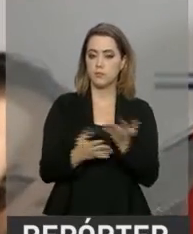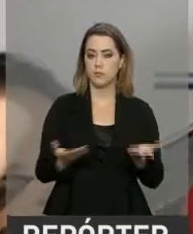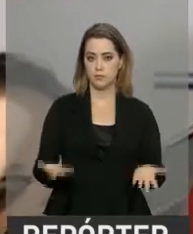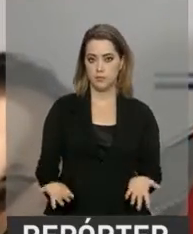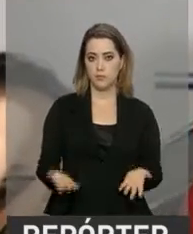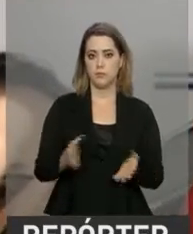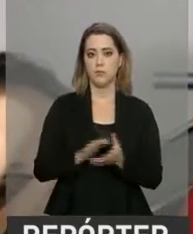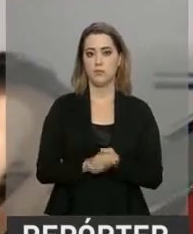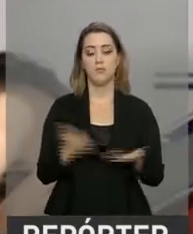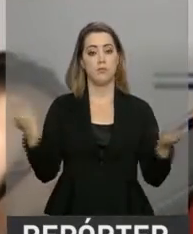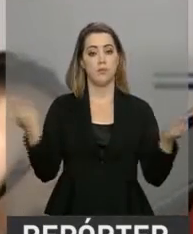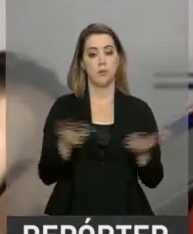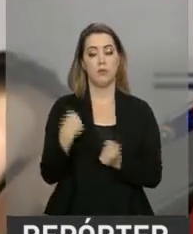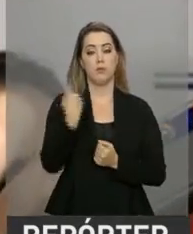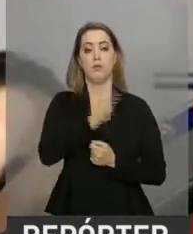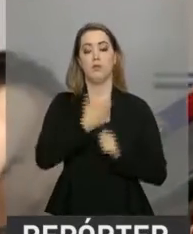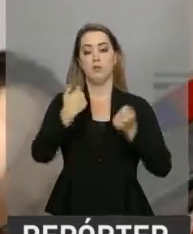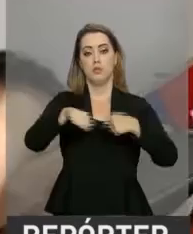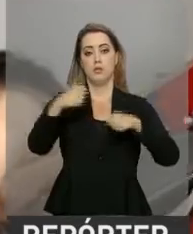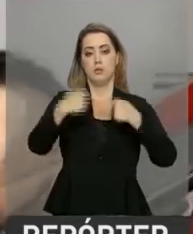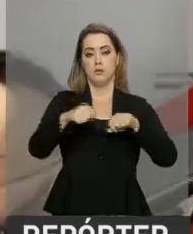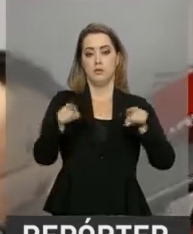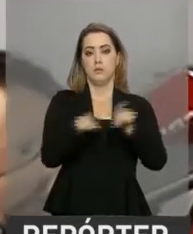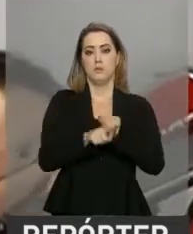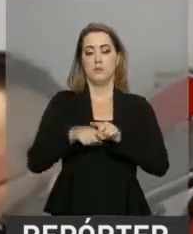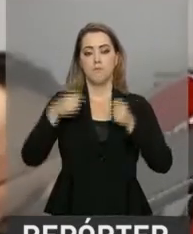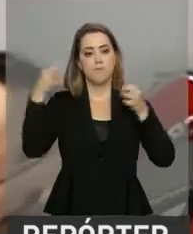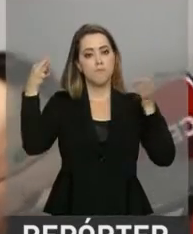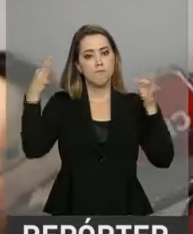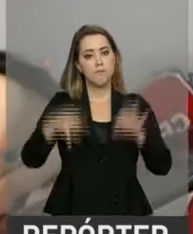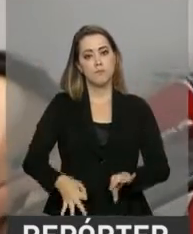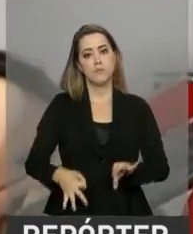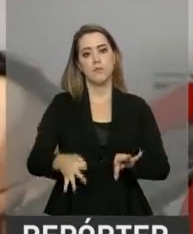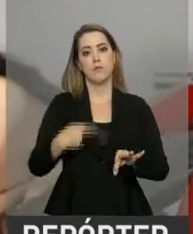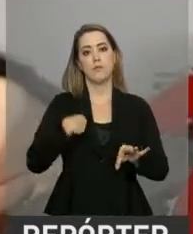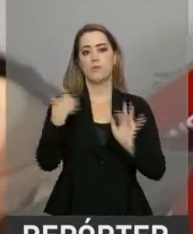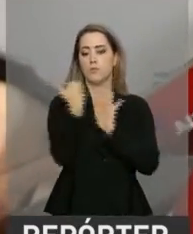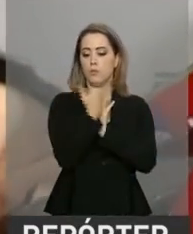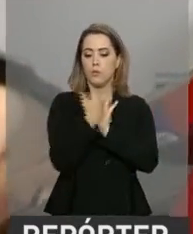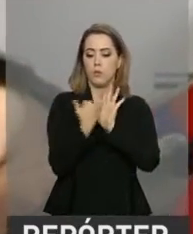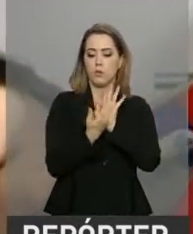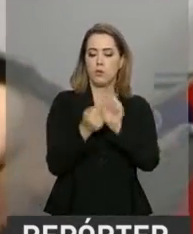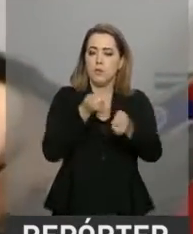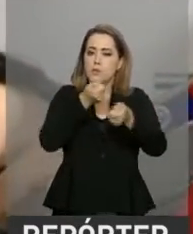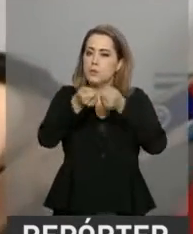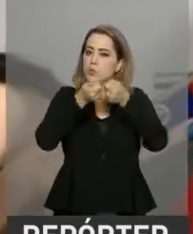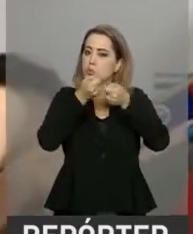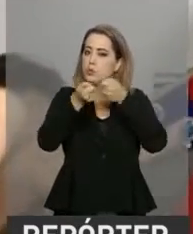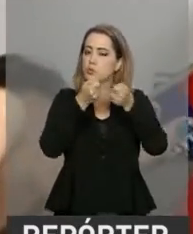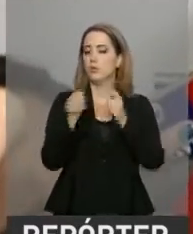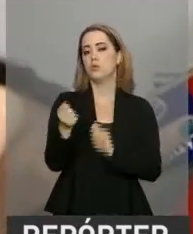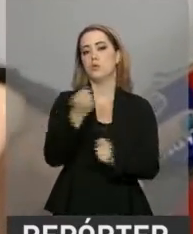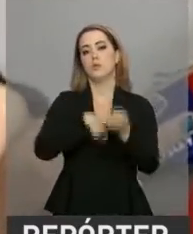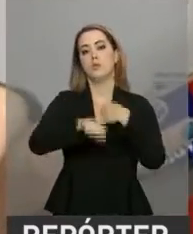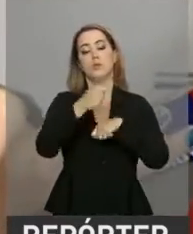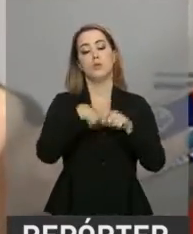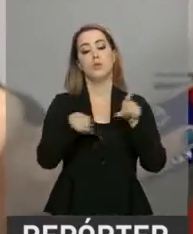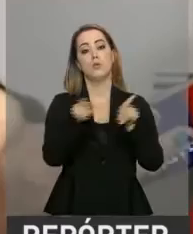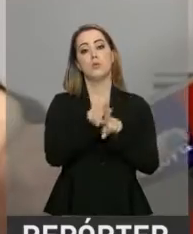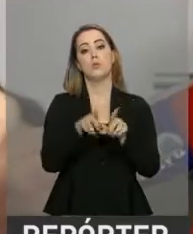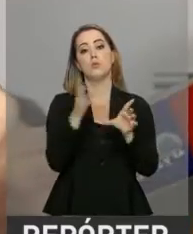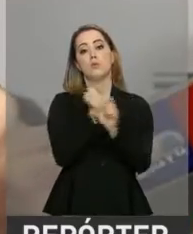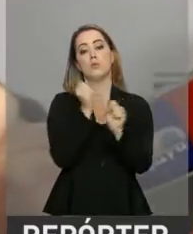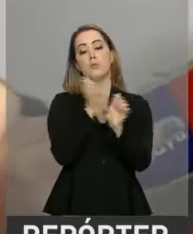ano. E que agora nós precisamos implementar efetivamente uma agenda de ajuste da economia, de ajuste das contas